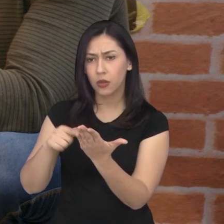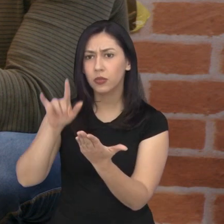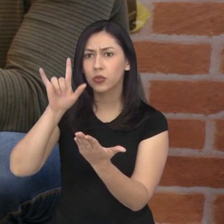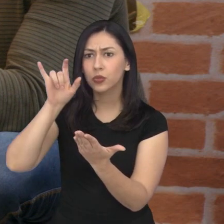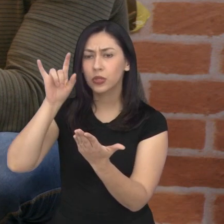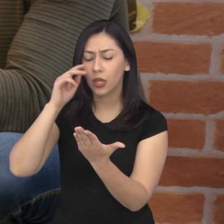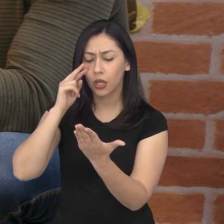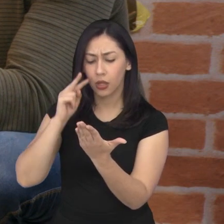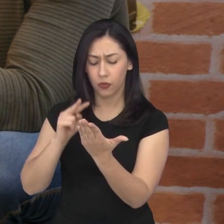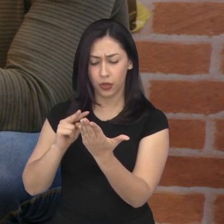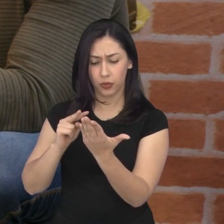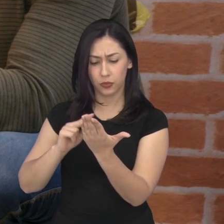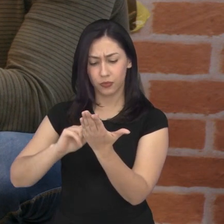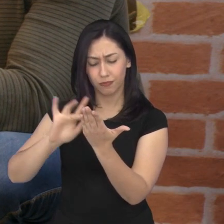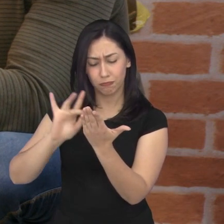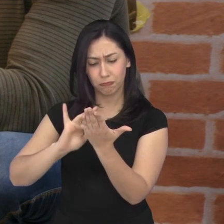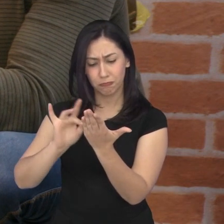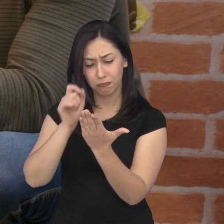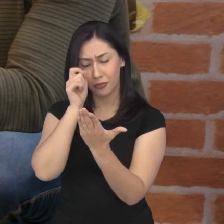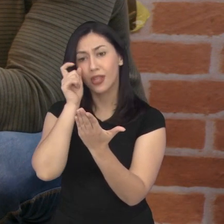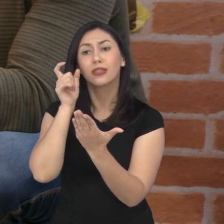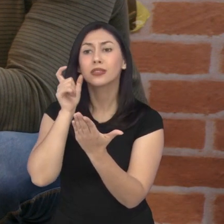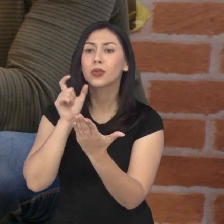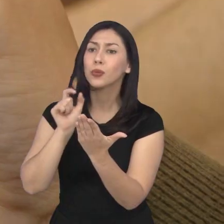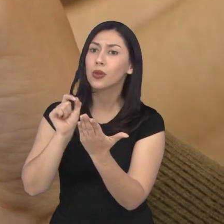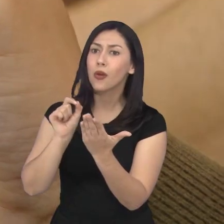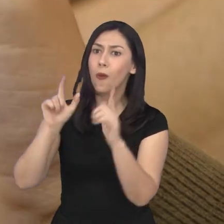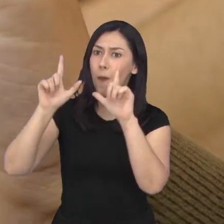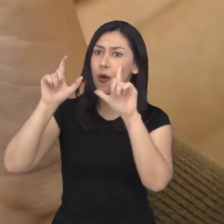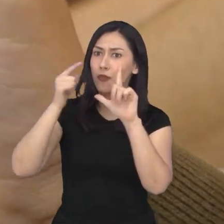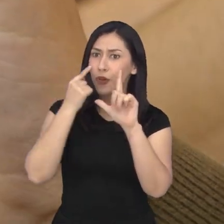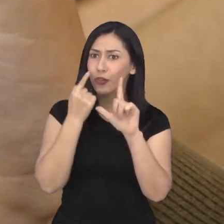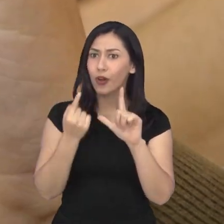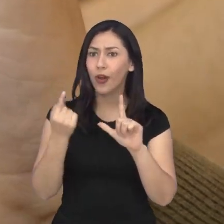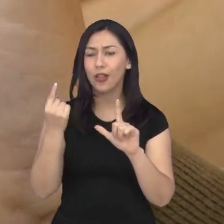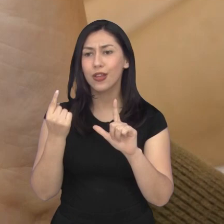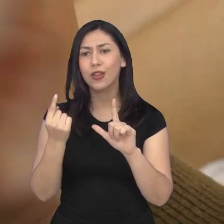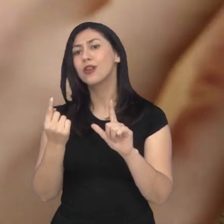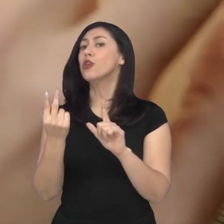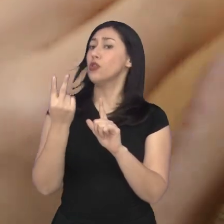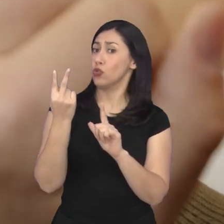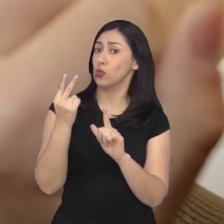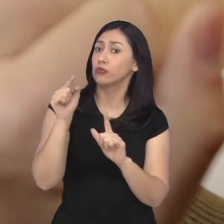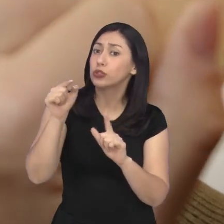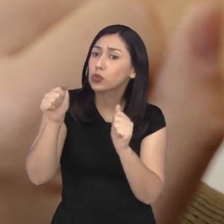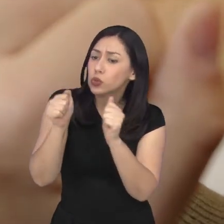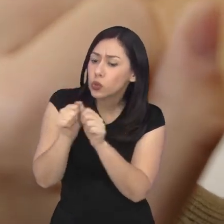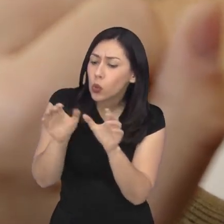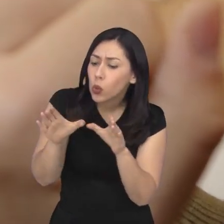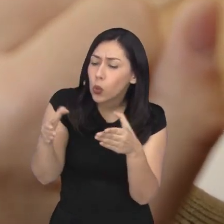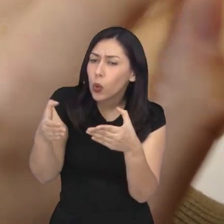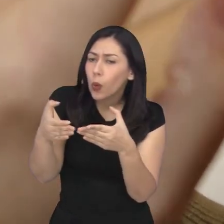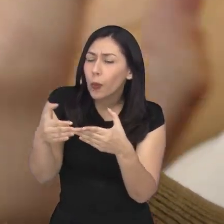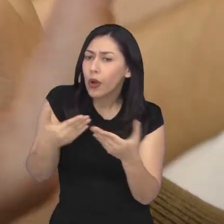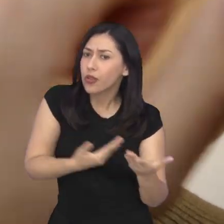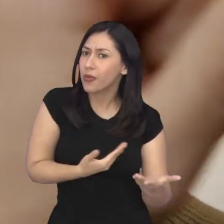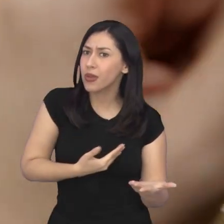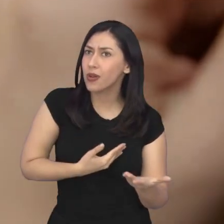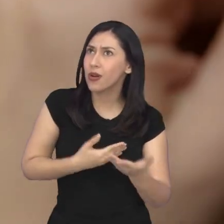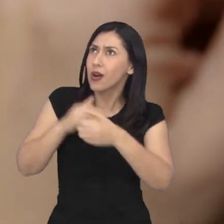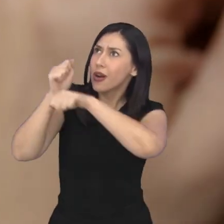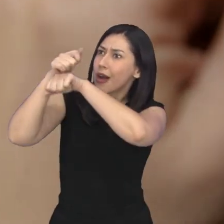Mano, eu tô vendo aqui seu Instagram, mas me chamou a atenção, ó. Uma foto, aliás, duas fotos, você com uma galera